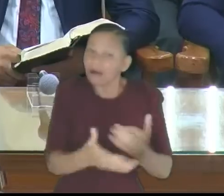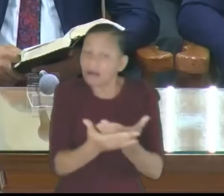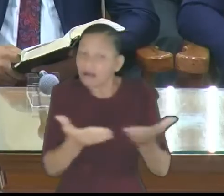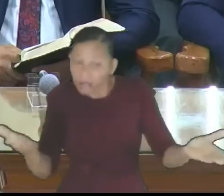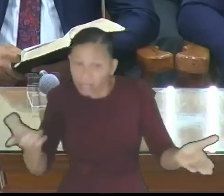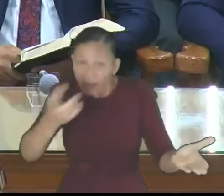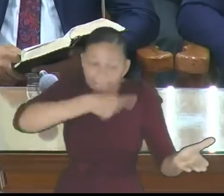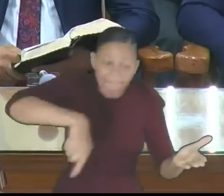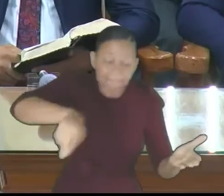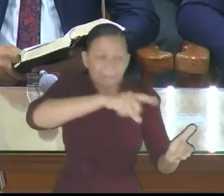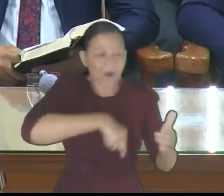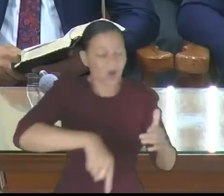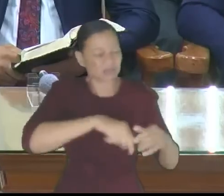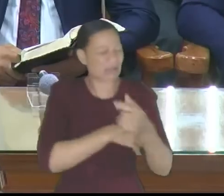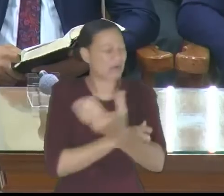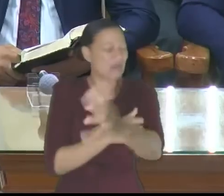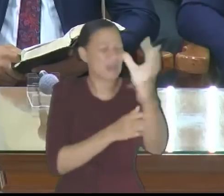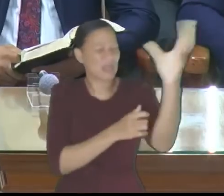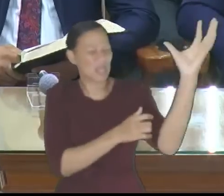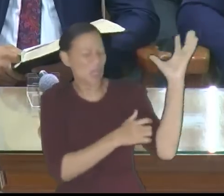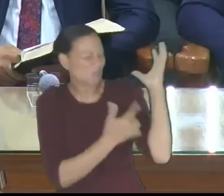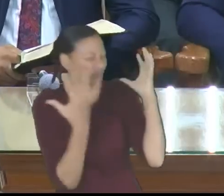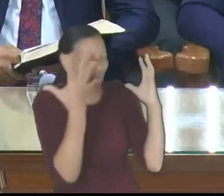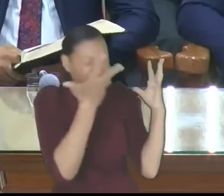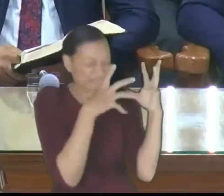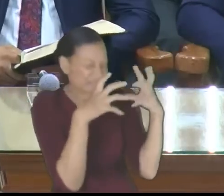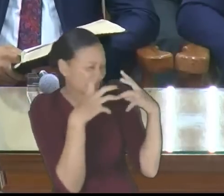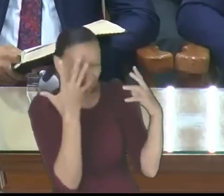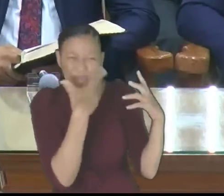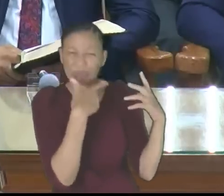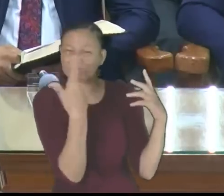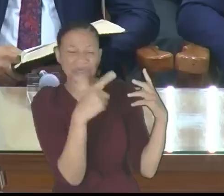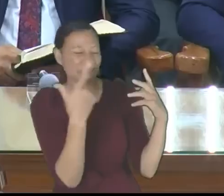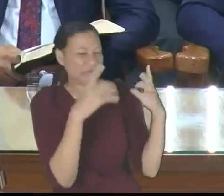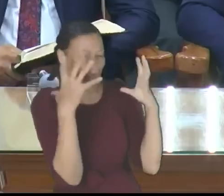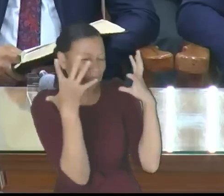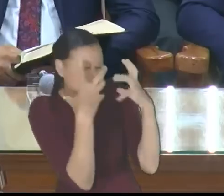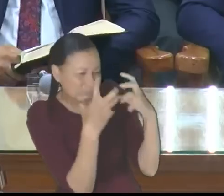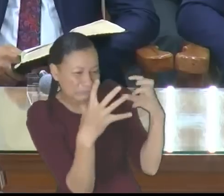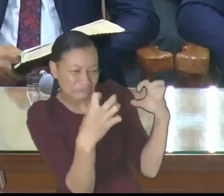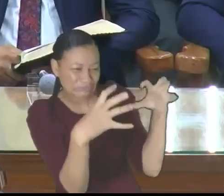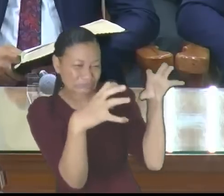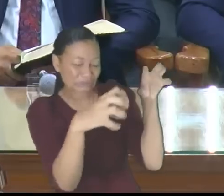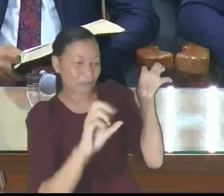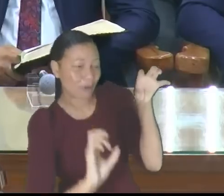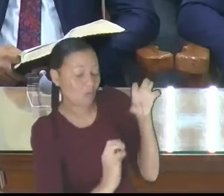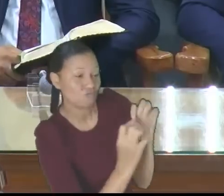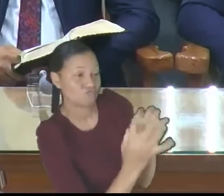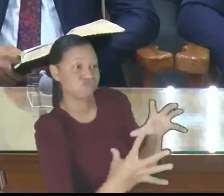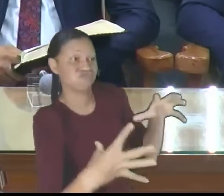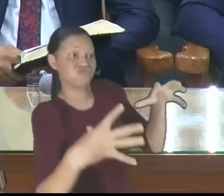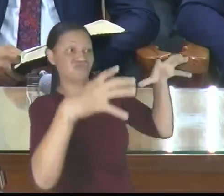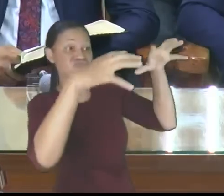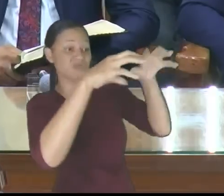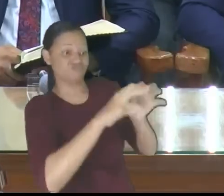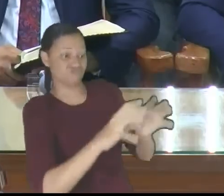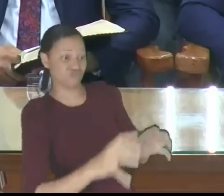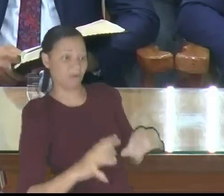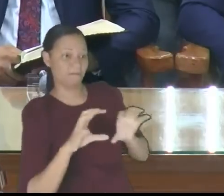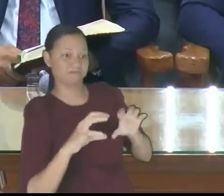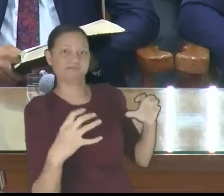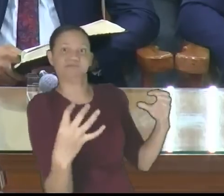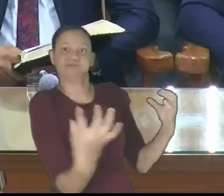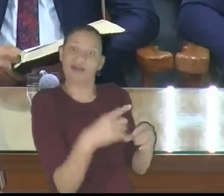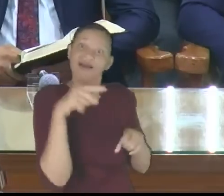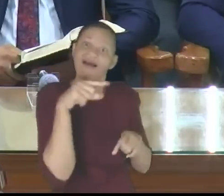do bosque, Deus mandou Jesus, a linda macieira, para se destacar no meio delas. Aleluia! Então, no meio